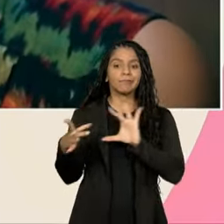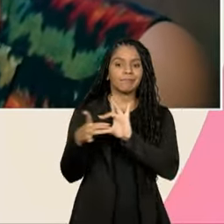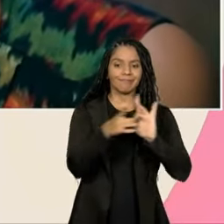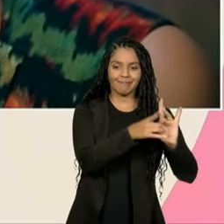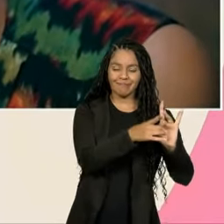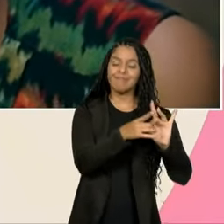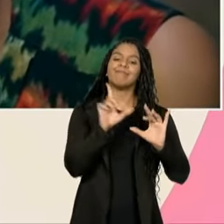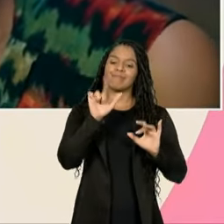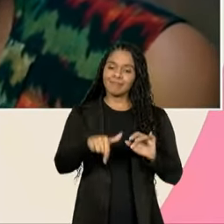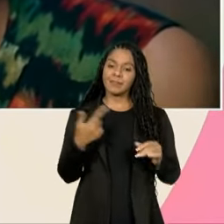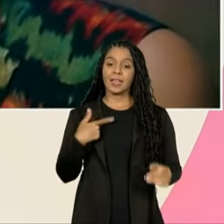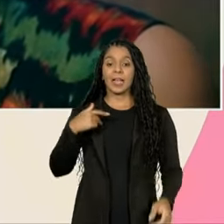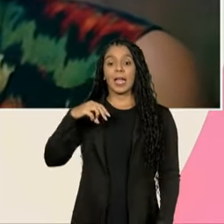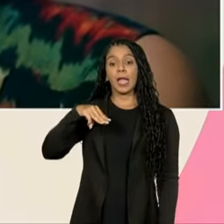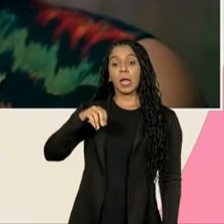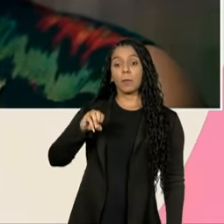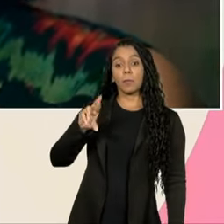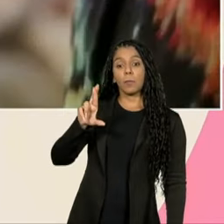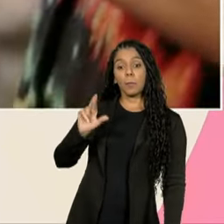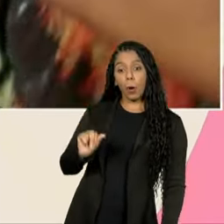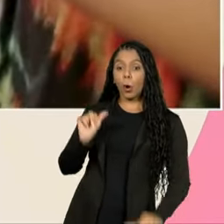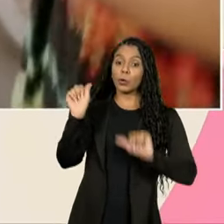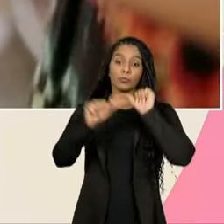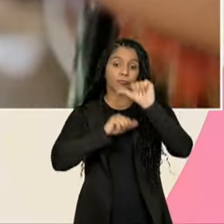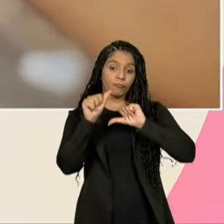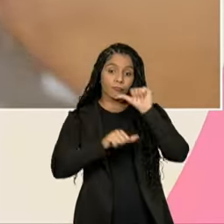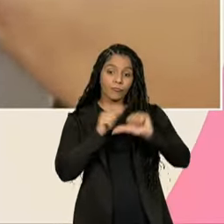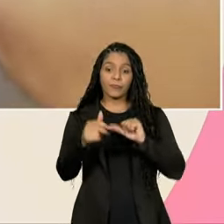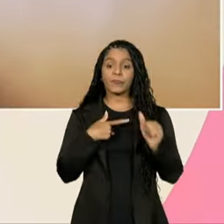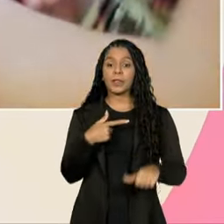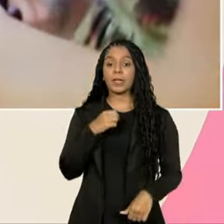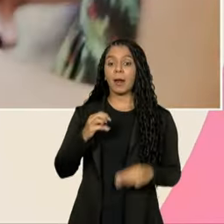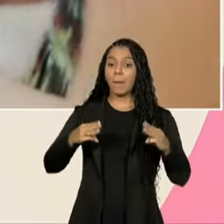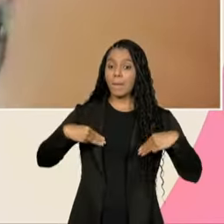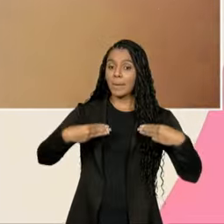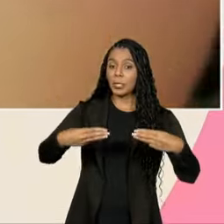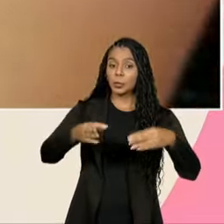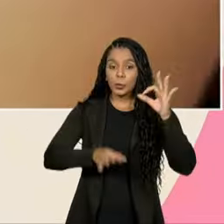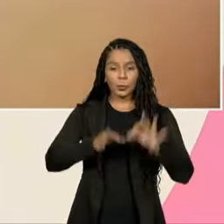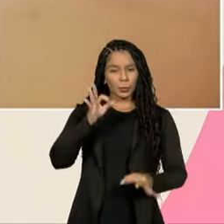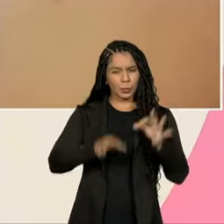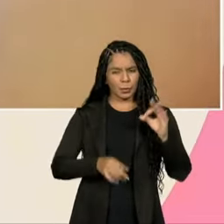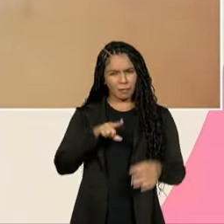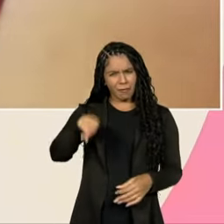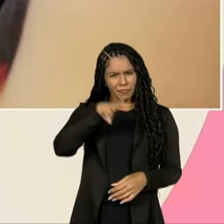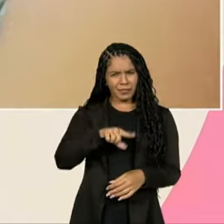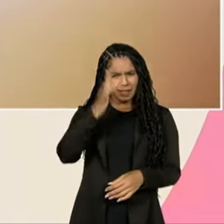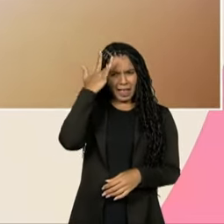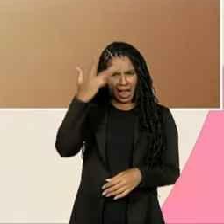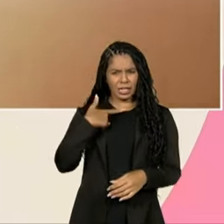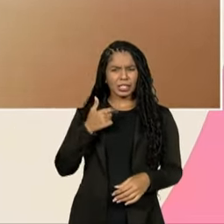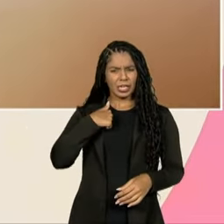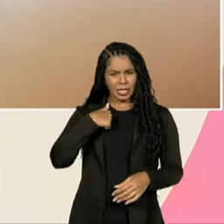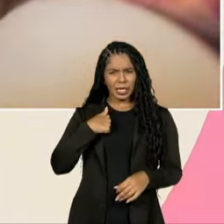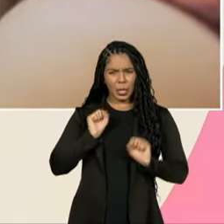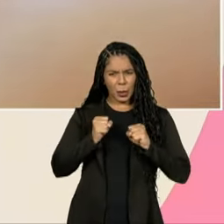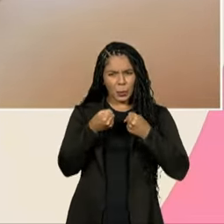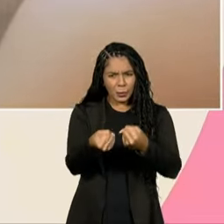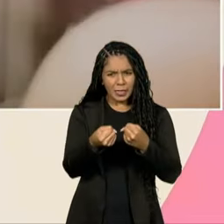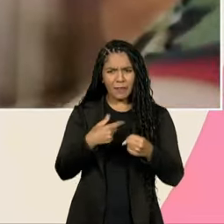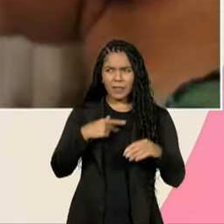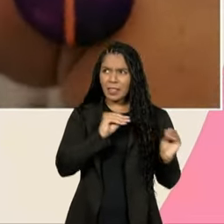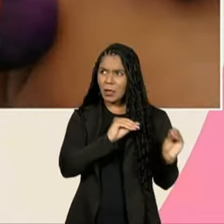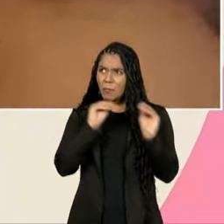se transforma no ministro da Justiça. Isso. Né? E aí, honestamente, gente, vocês acham que eu ia defender a federalização do